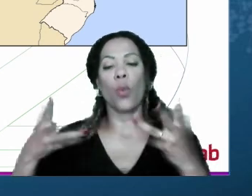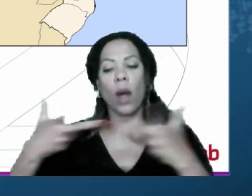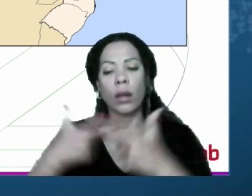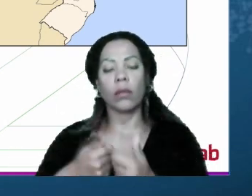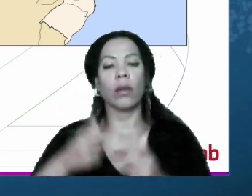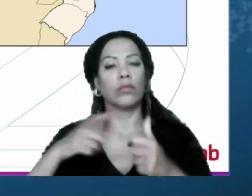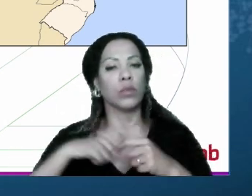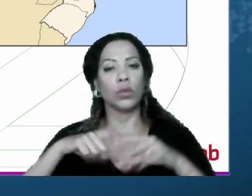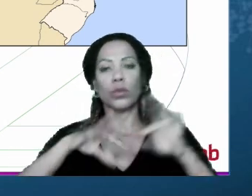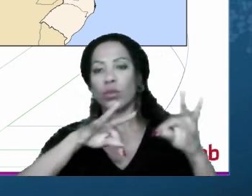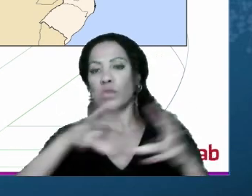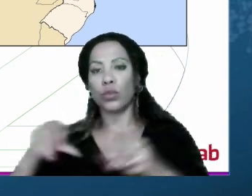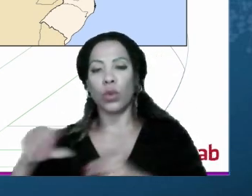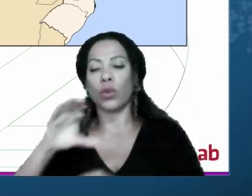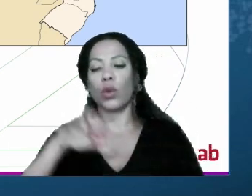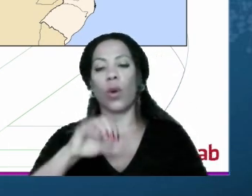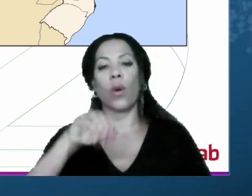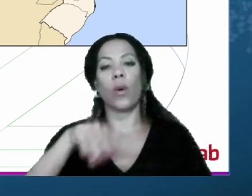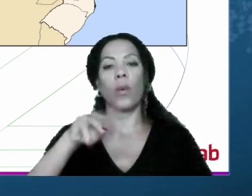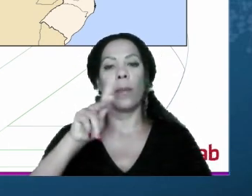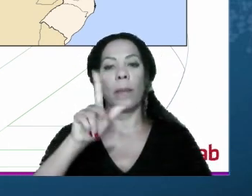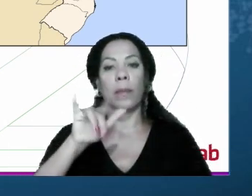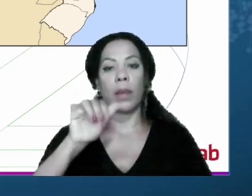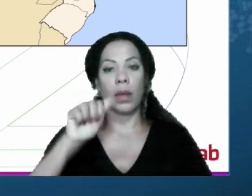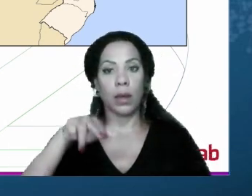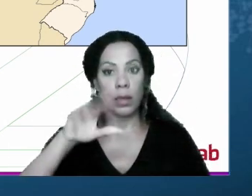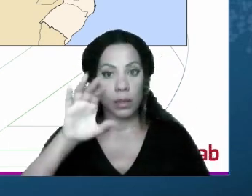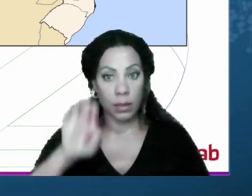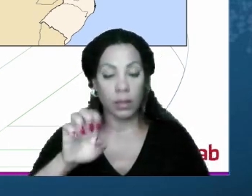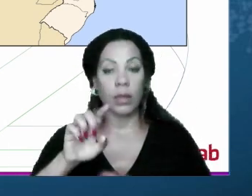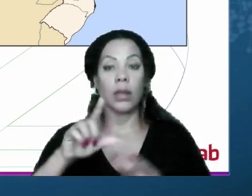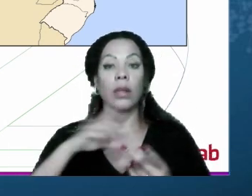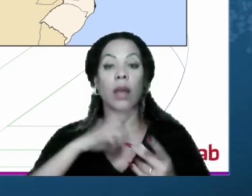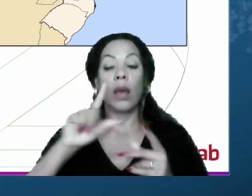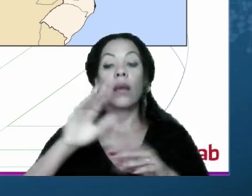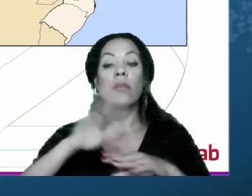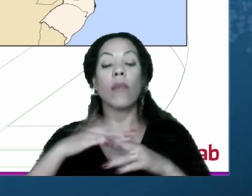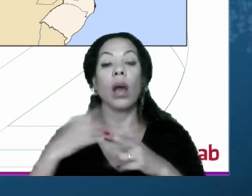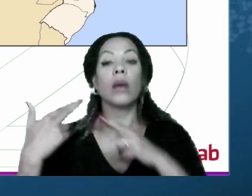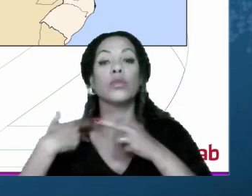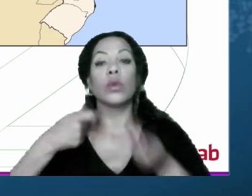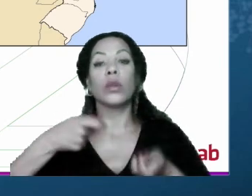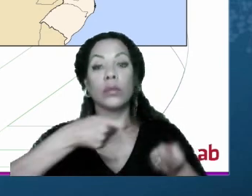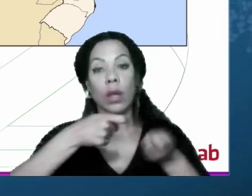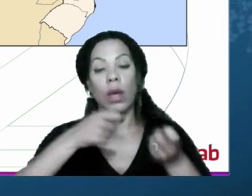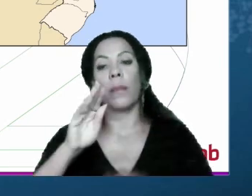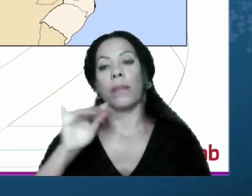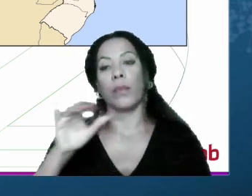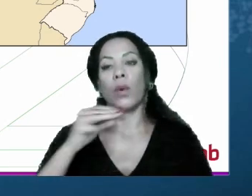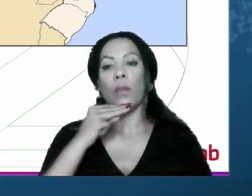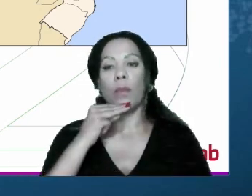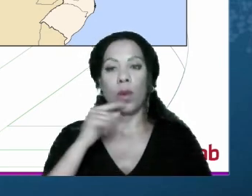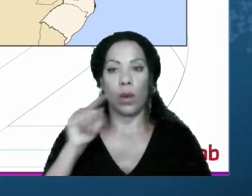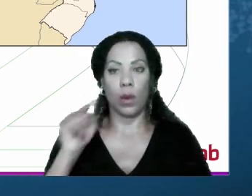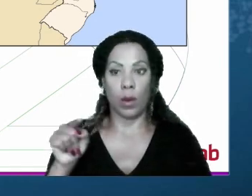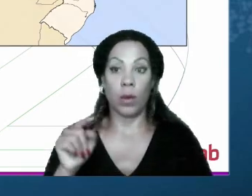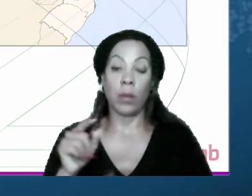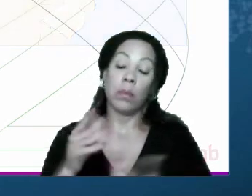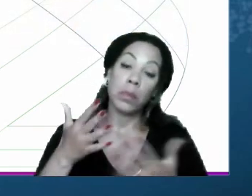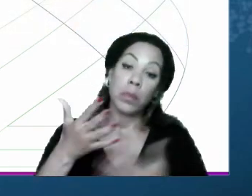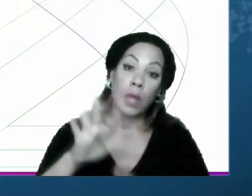qualidade, compliance, conformidade coordenada pela Biomanguinhos. Então, talvez